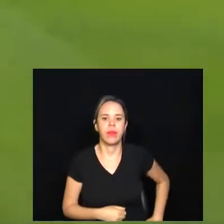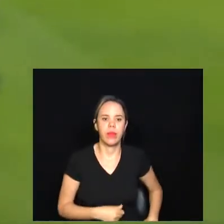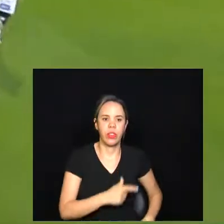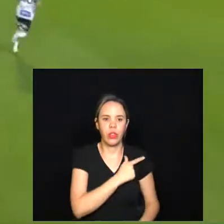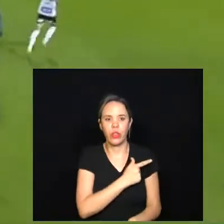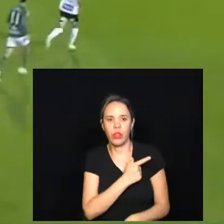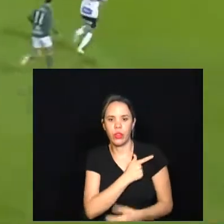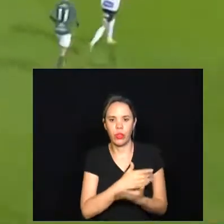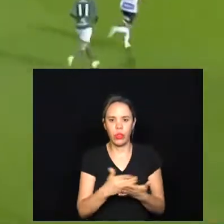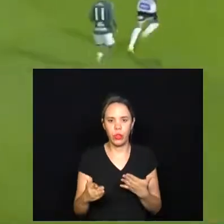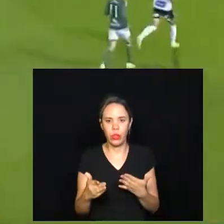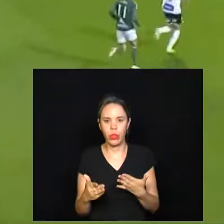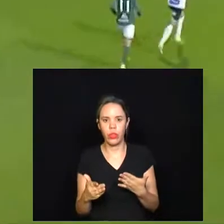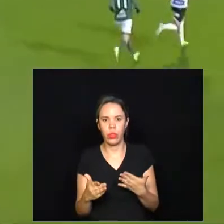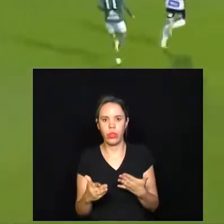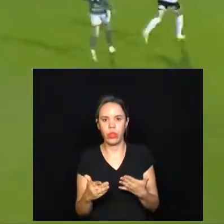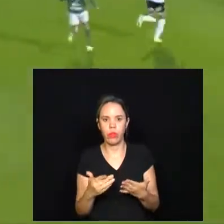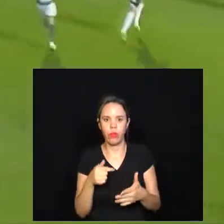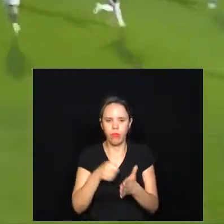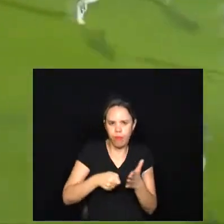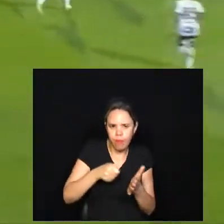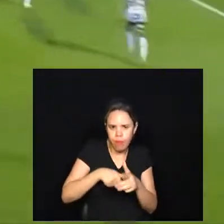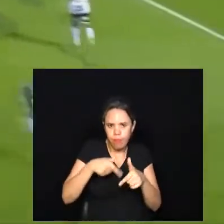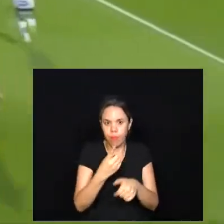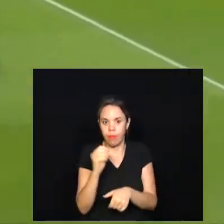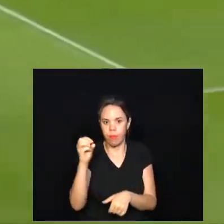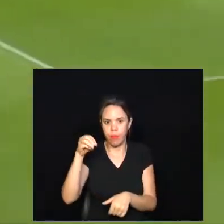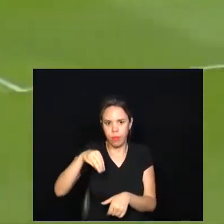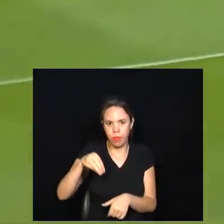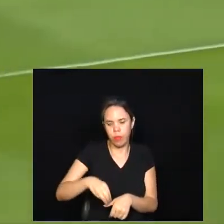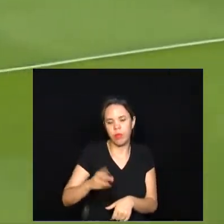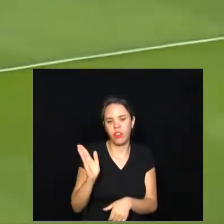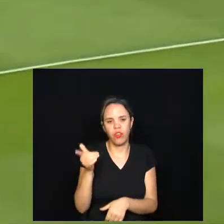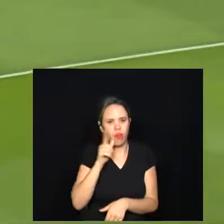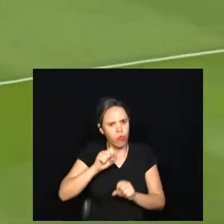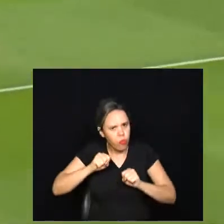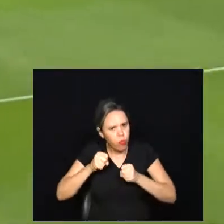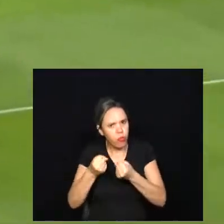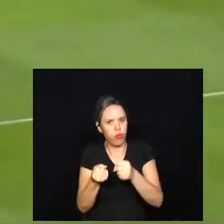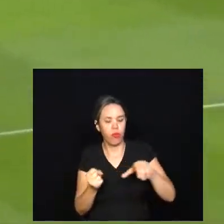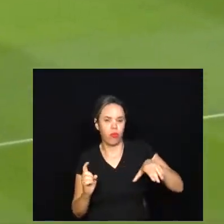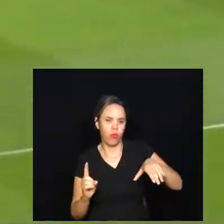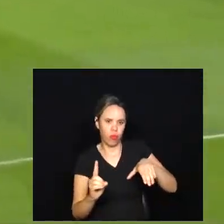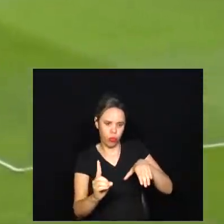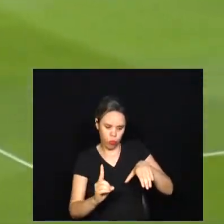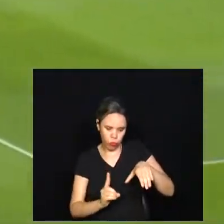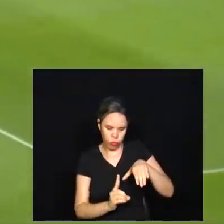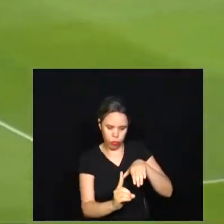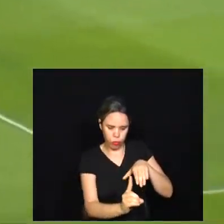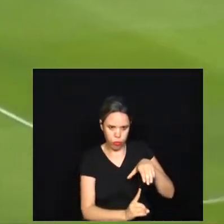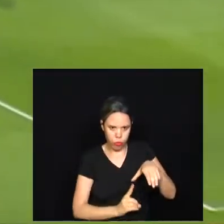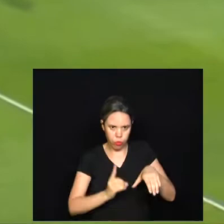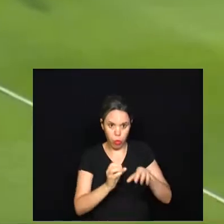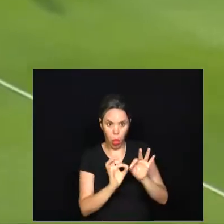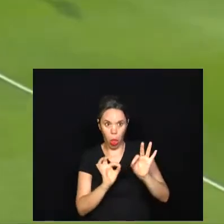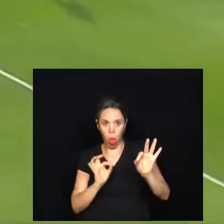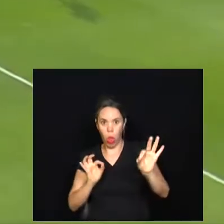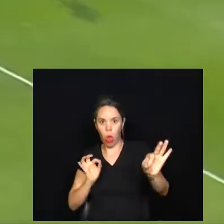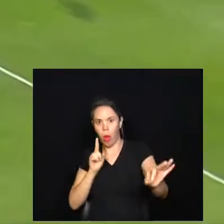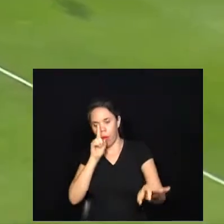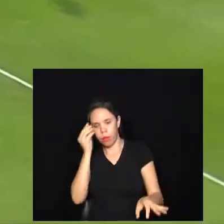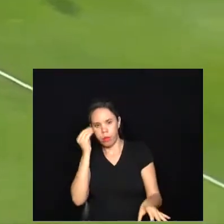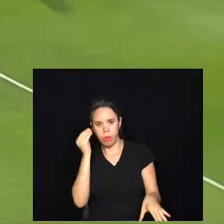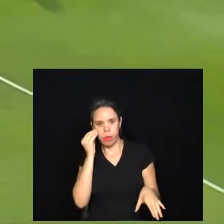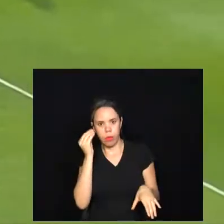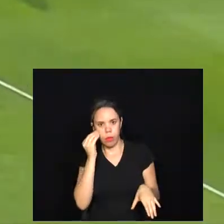Guarani começou atacando e logo aos 10 minutos, Júlio César recebeu da intermediária e mesmo de longe arriscou.